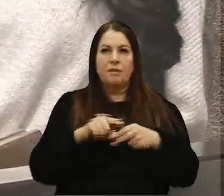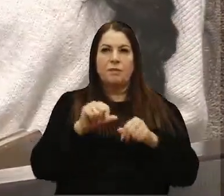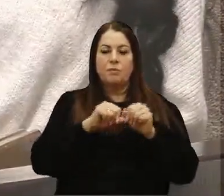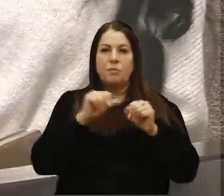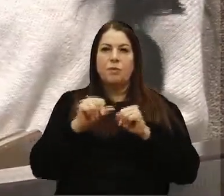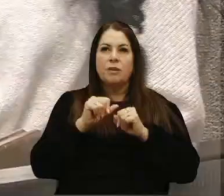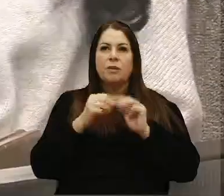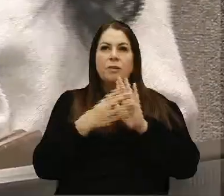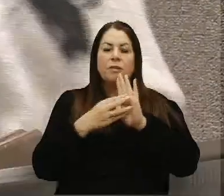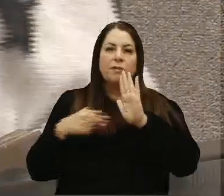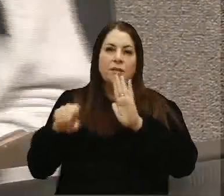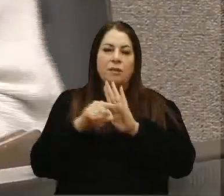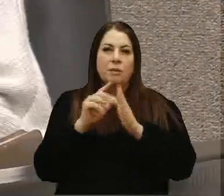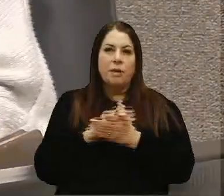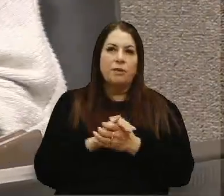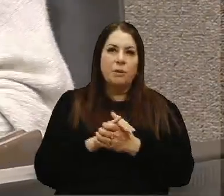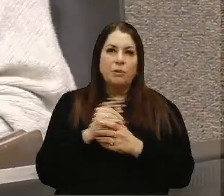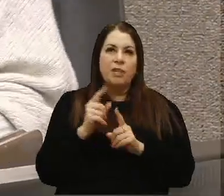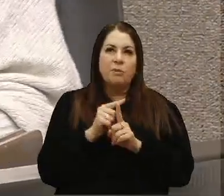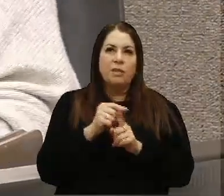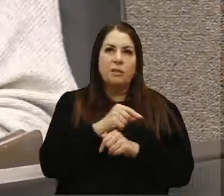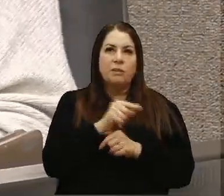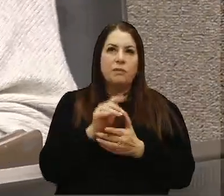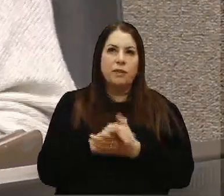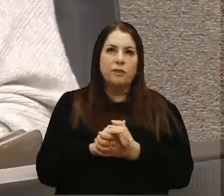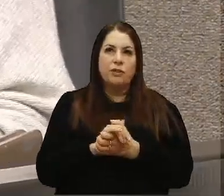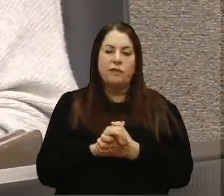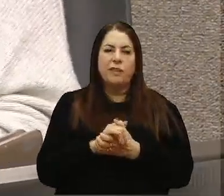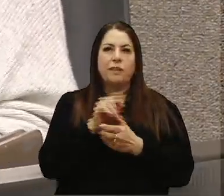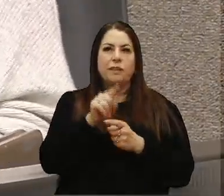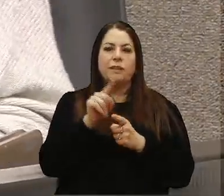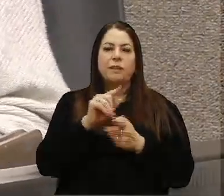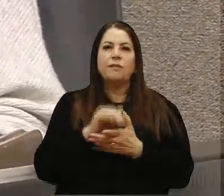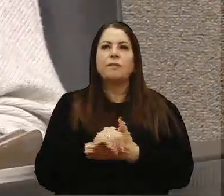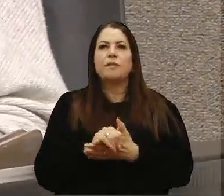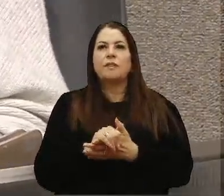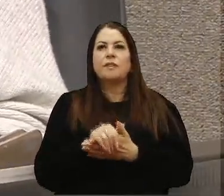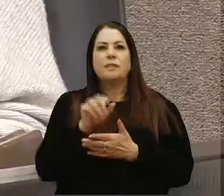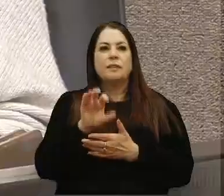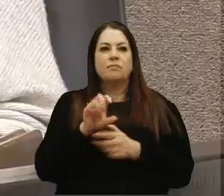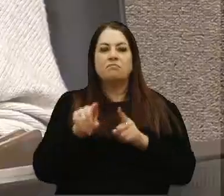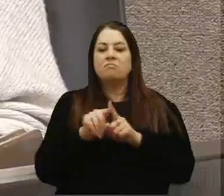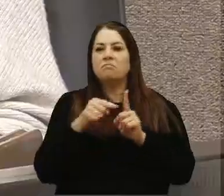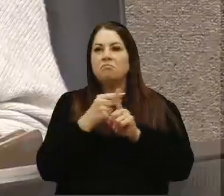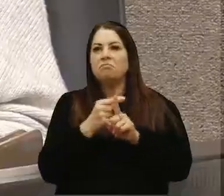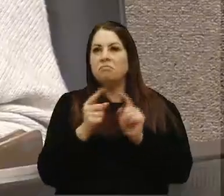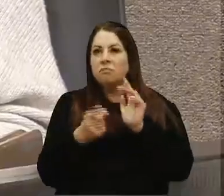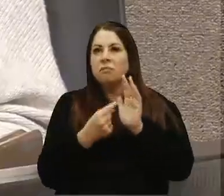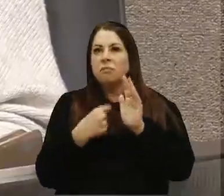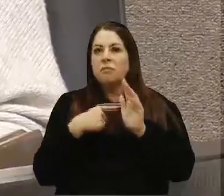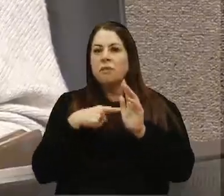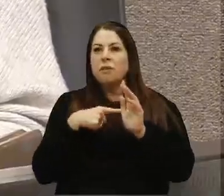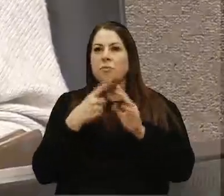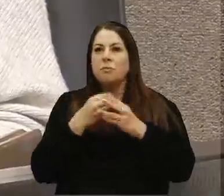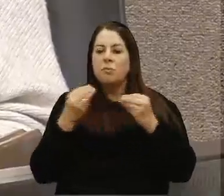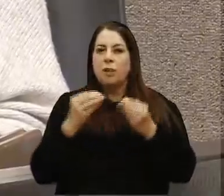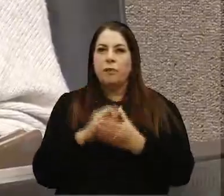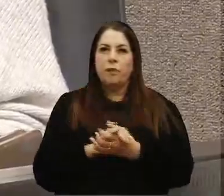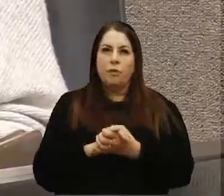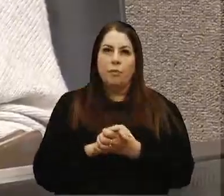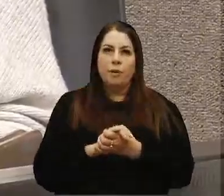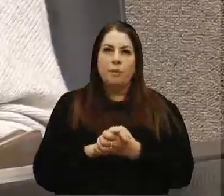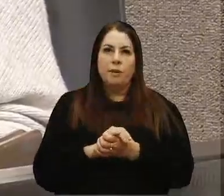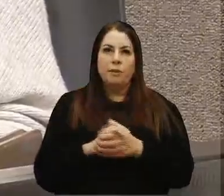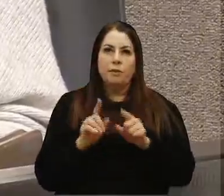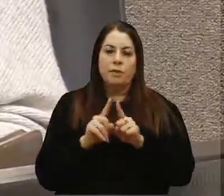o modelo, que se pagasse por quilômetro rodado. E assim a gente teria muito mais oferta